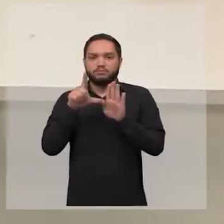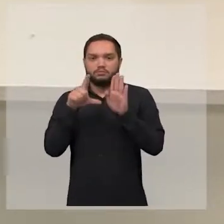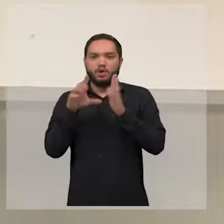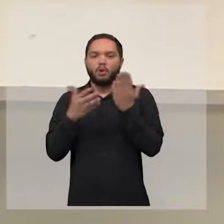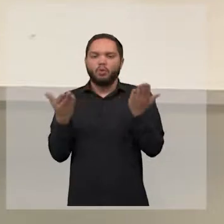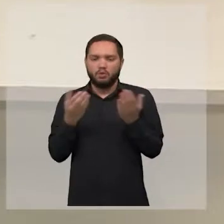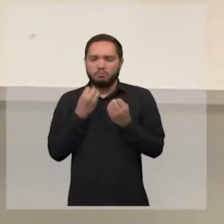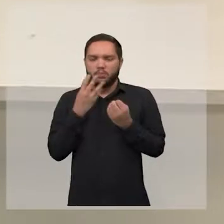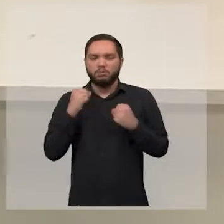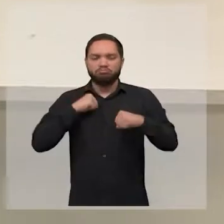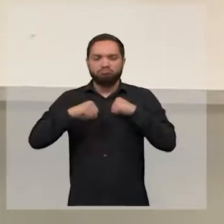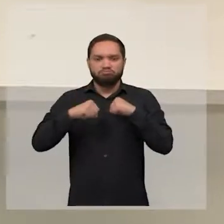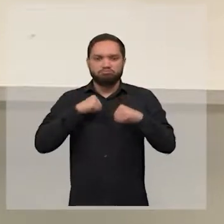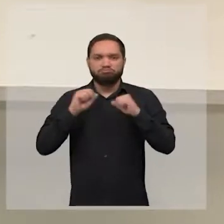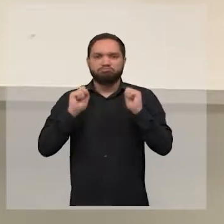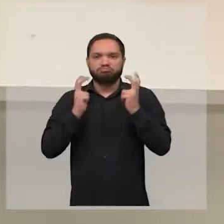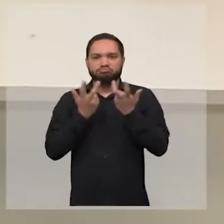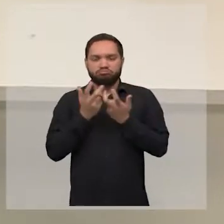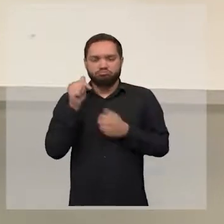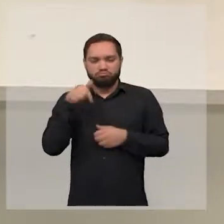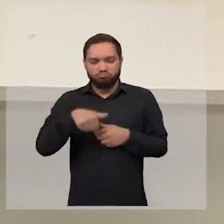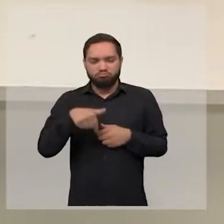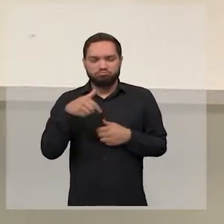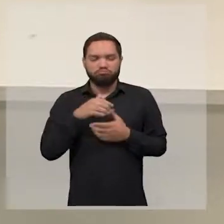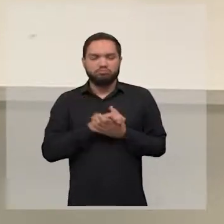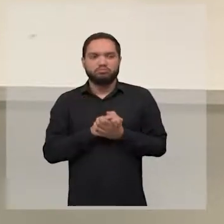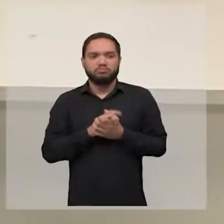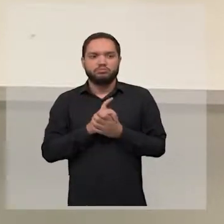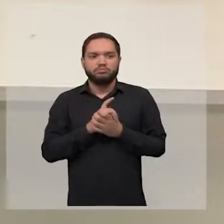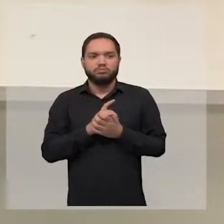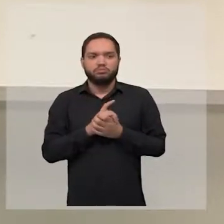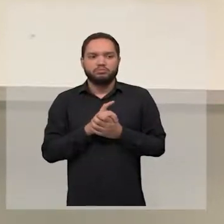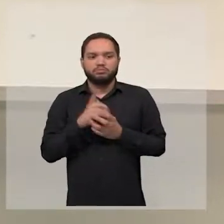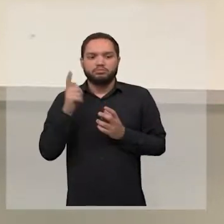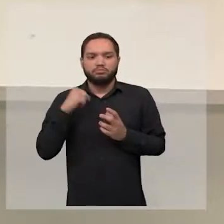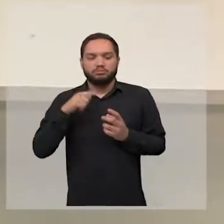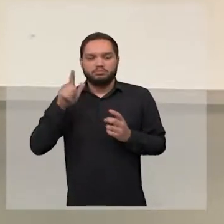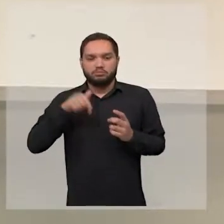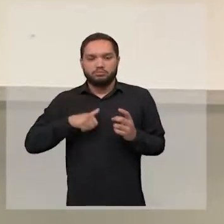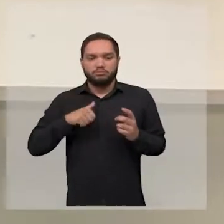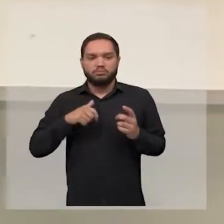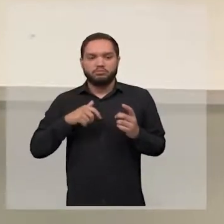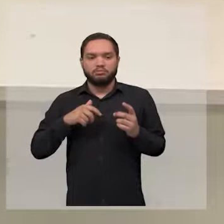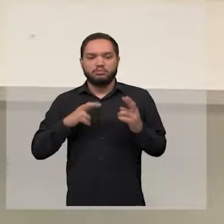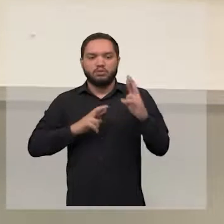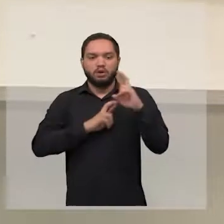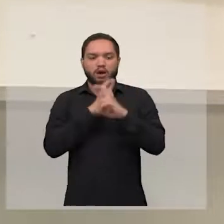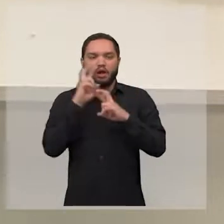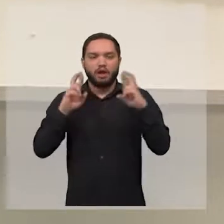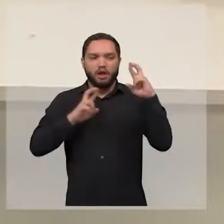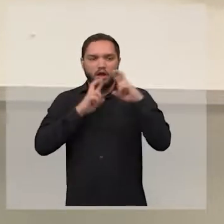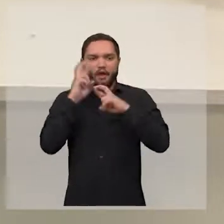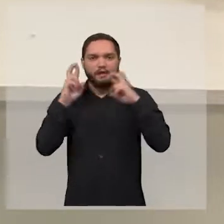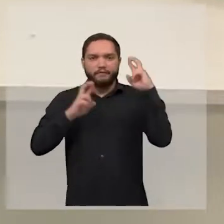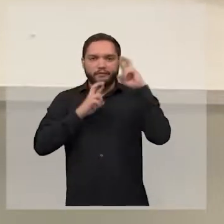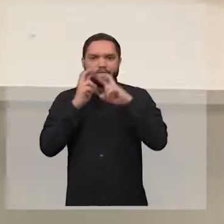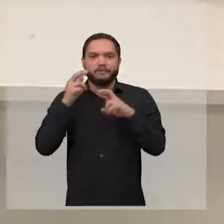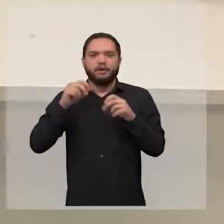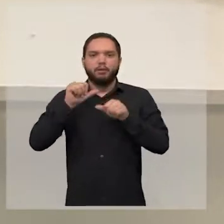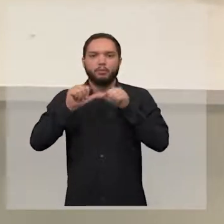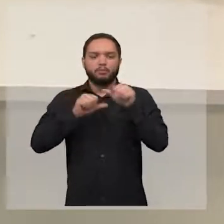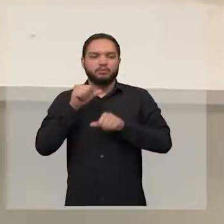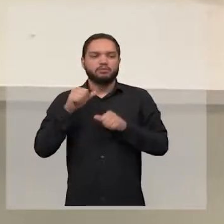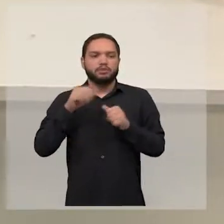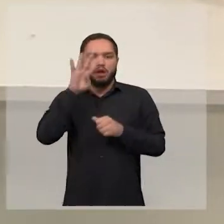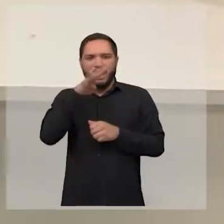com relação a essa questão de poder revisar os valores das multas. Olha,